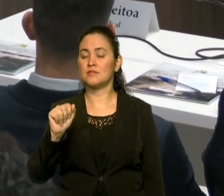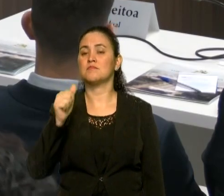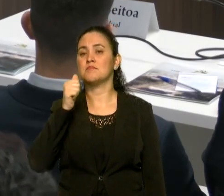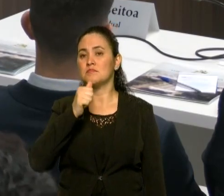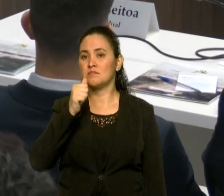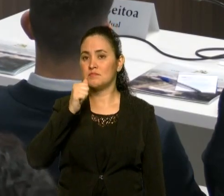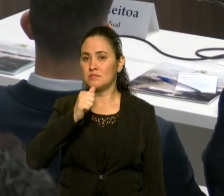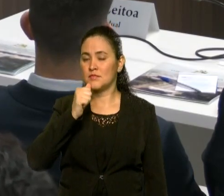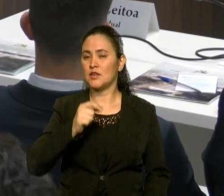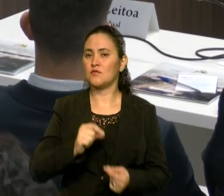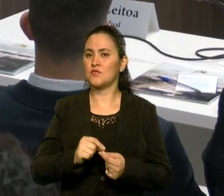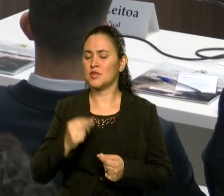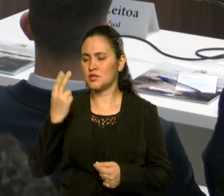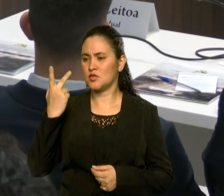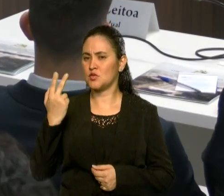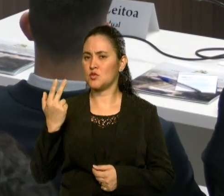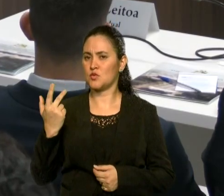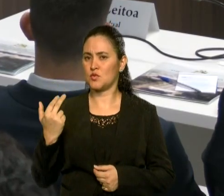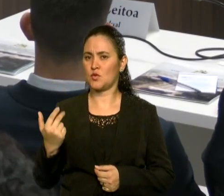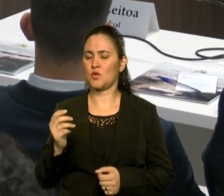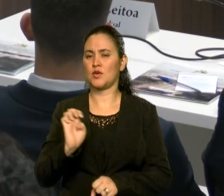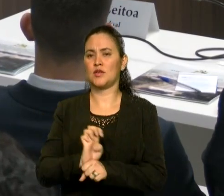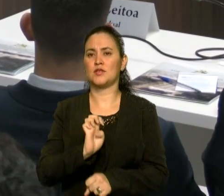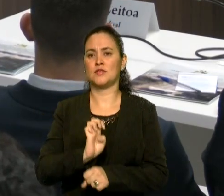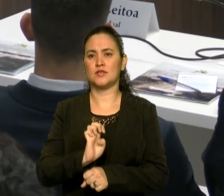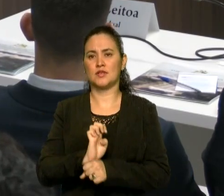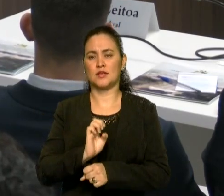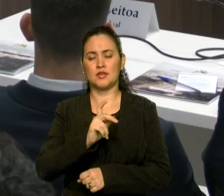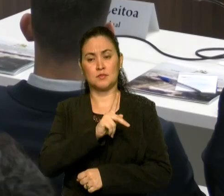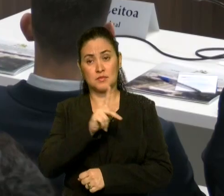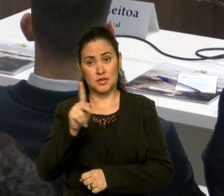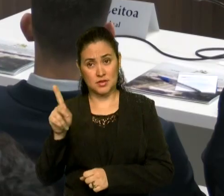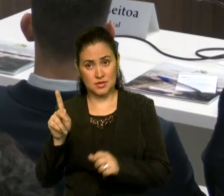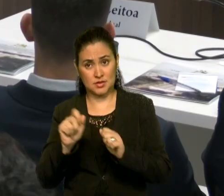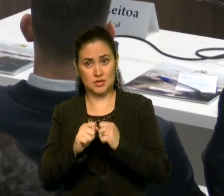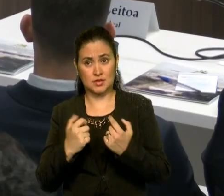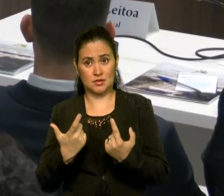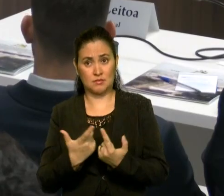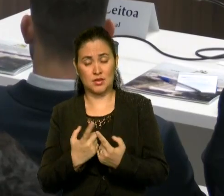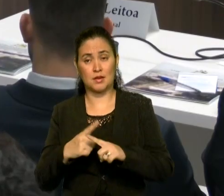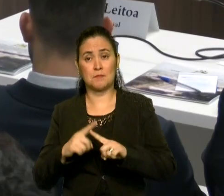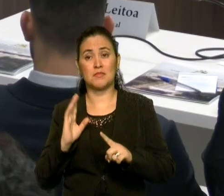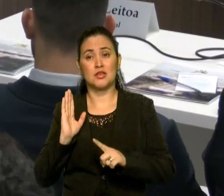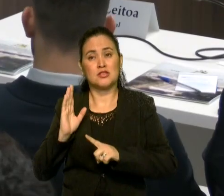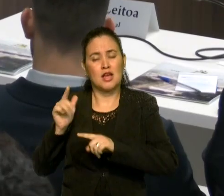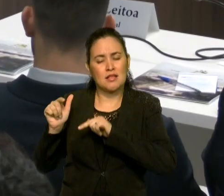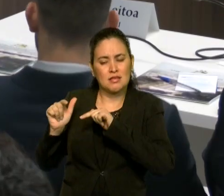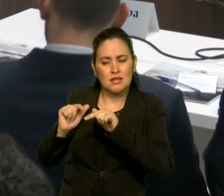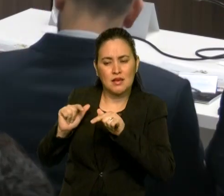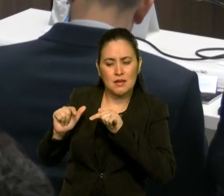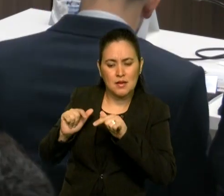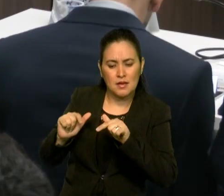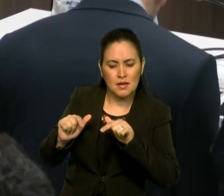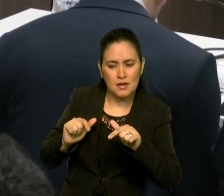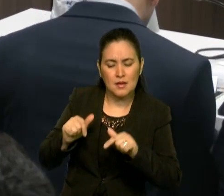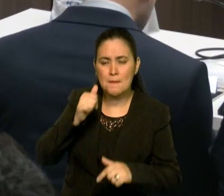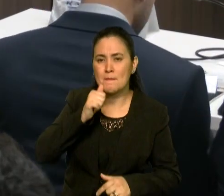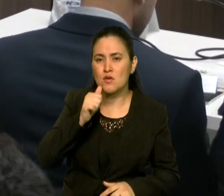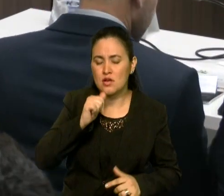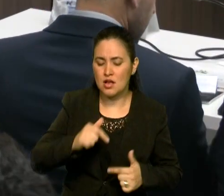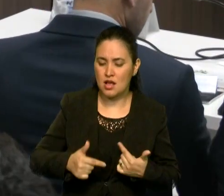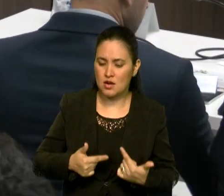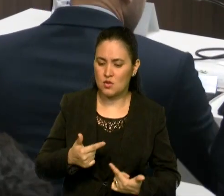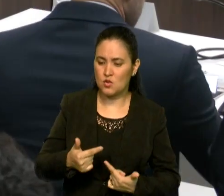só agora como presidente da Assembleia, mas já vinha fazendo história como uma mulher de garra, de luta, que tanto cresceu